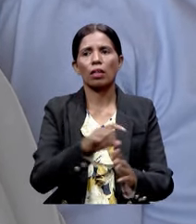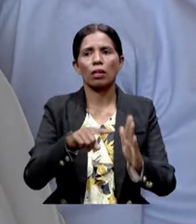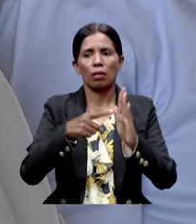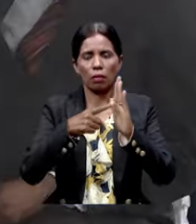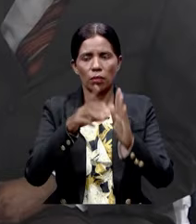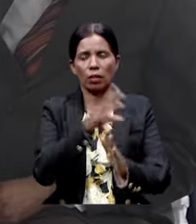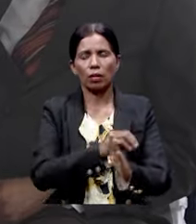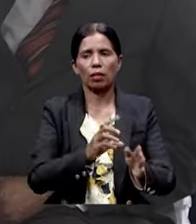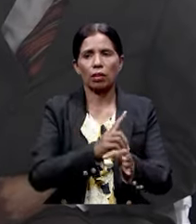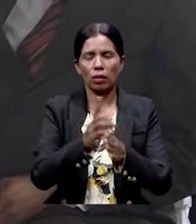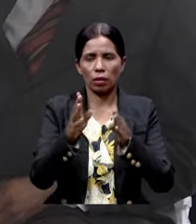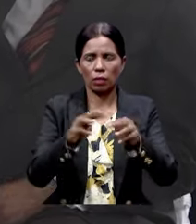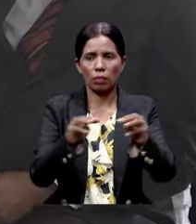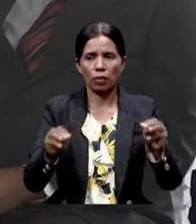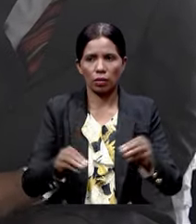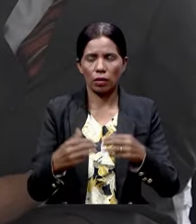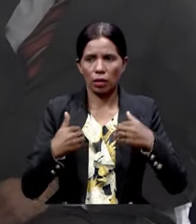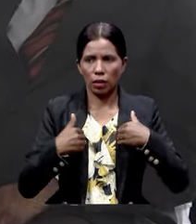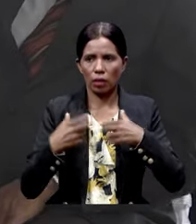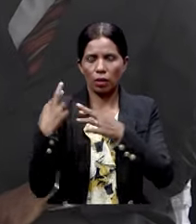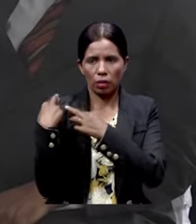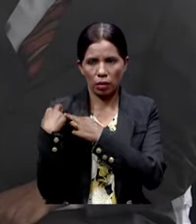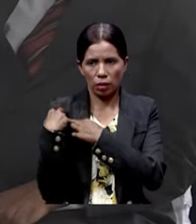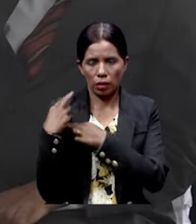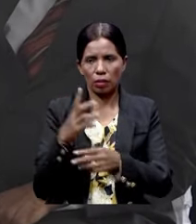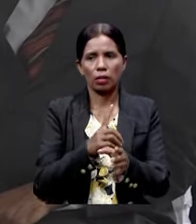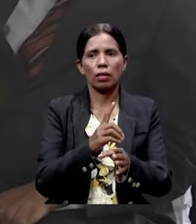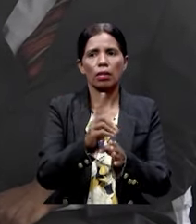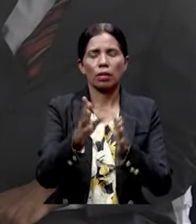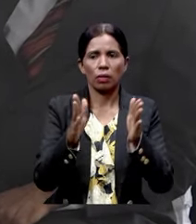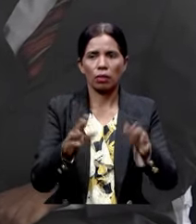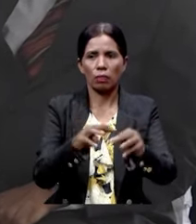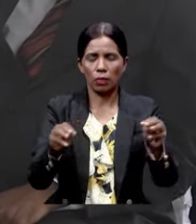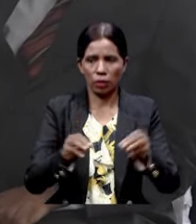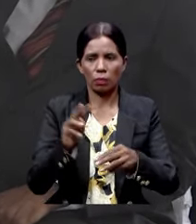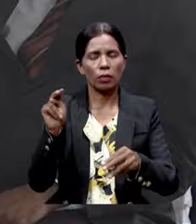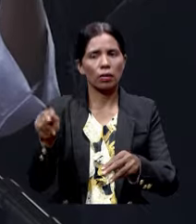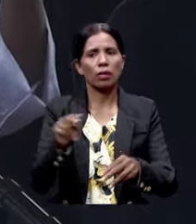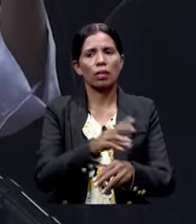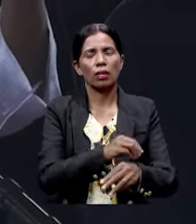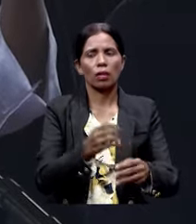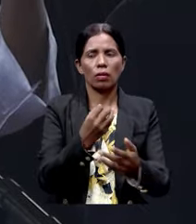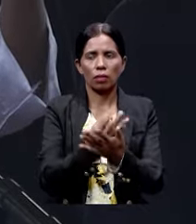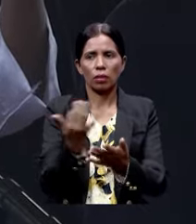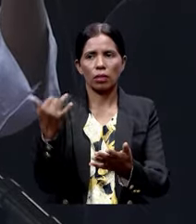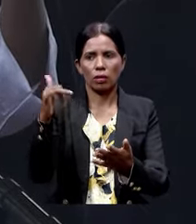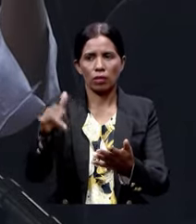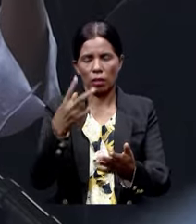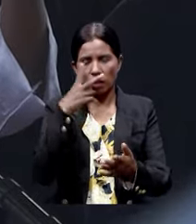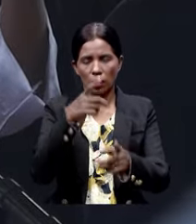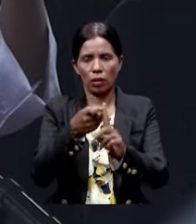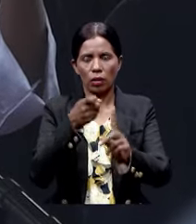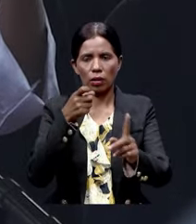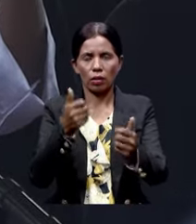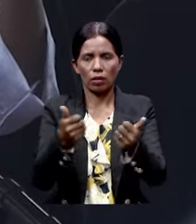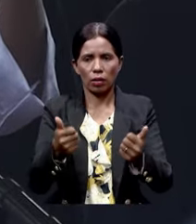posse, dirigente Sira se responsabiliza máxima ba desenvolvimento do município Nian, INB fundo Sira se controlo direito Ruhu se